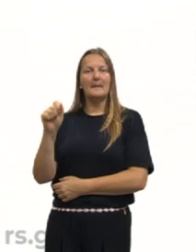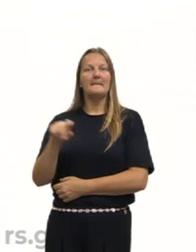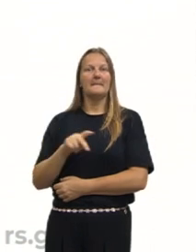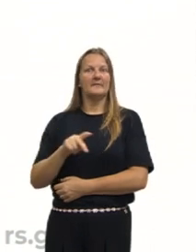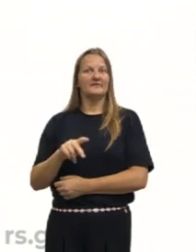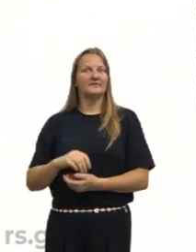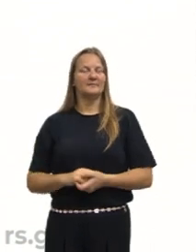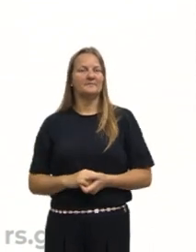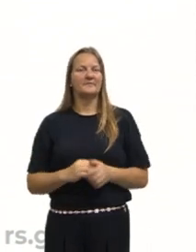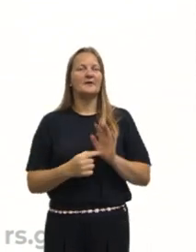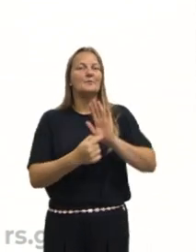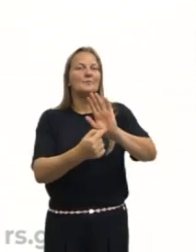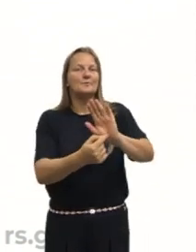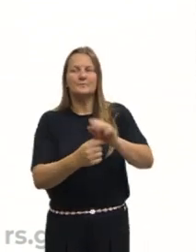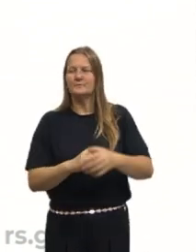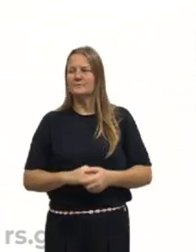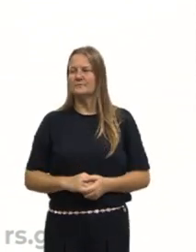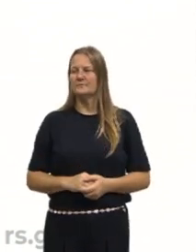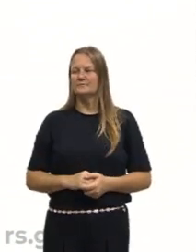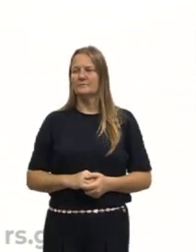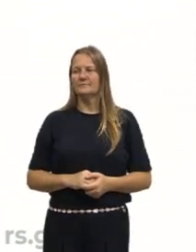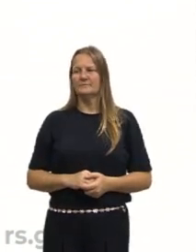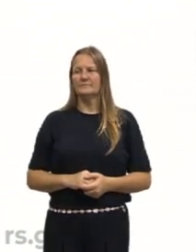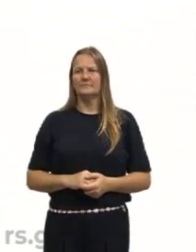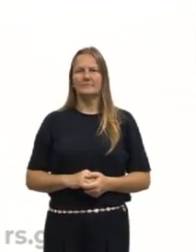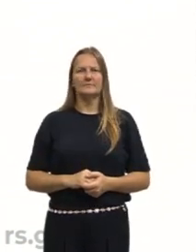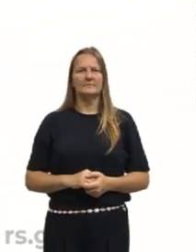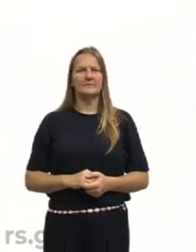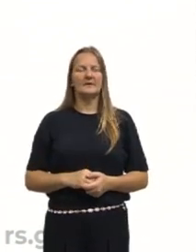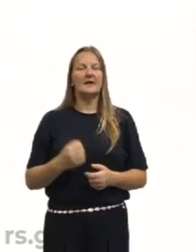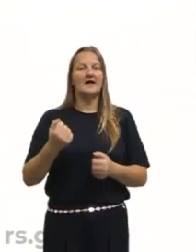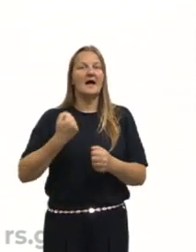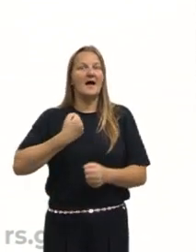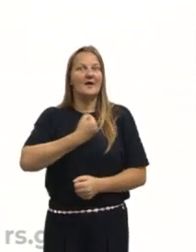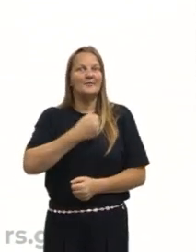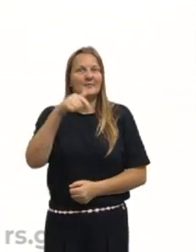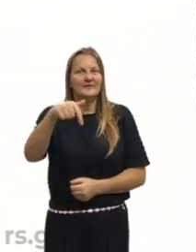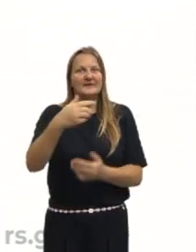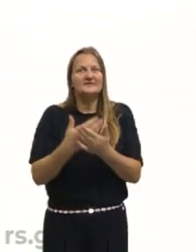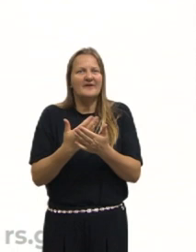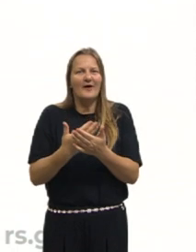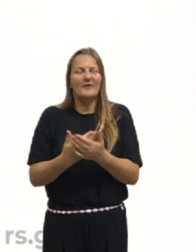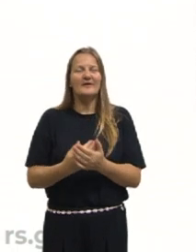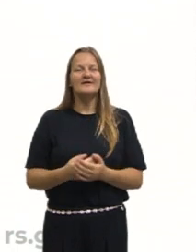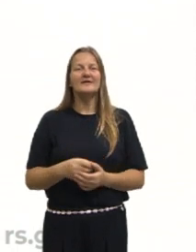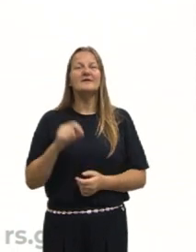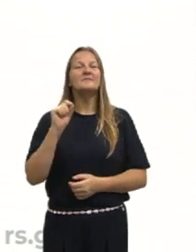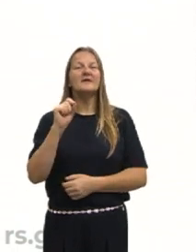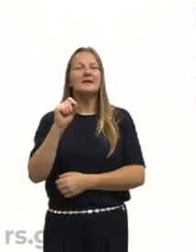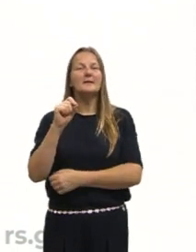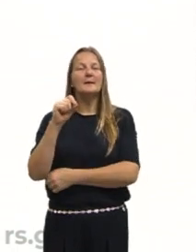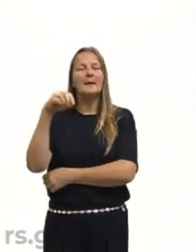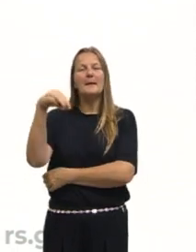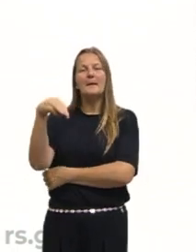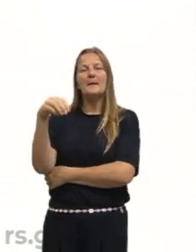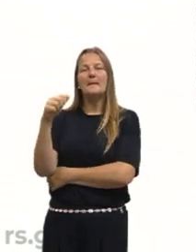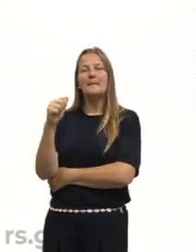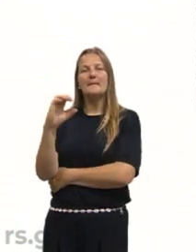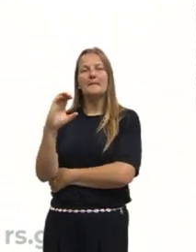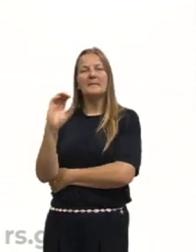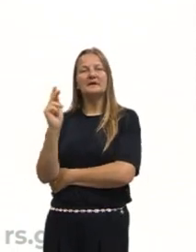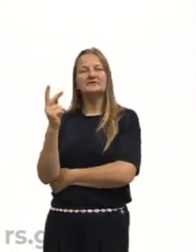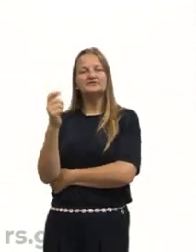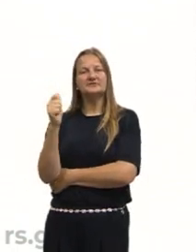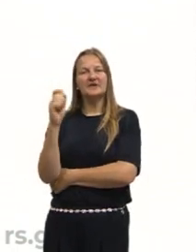de literatura bom na aula 7 ela tratou sobre o Machado de Assis né ela falou sobre